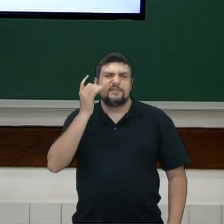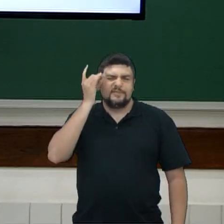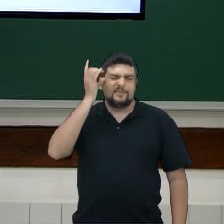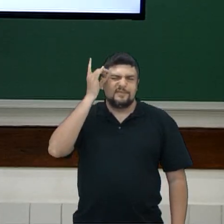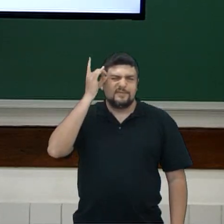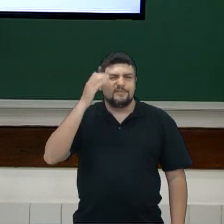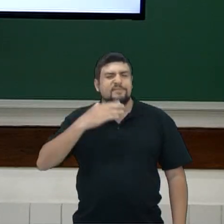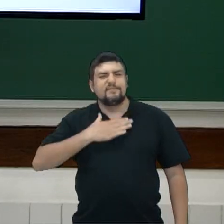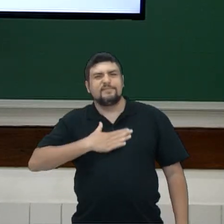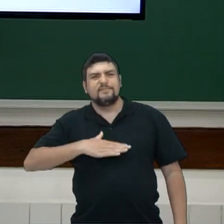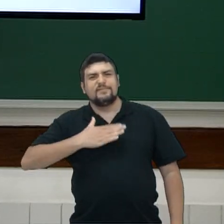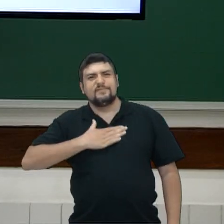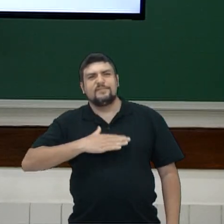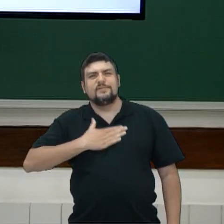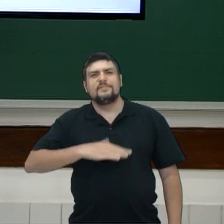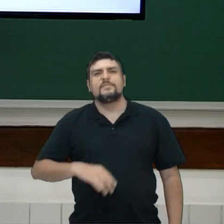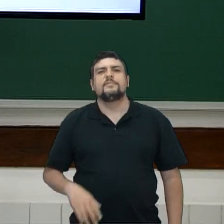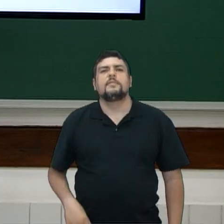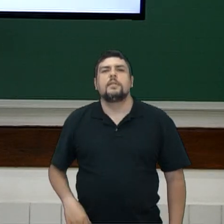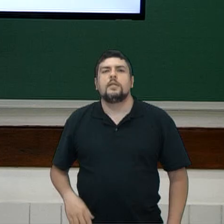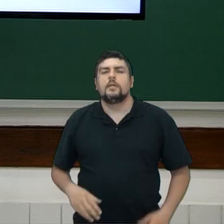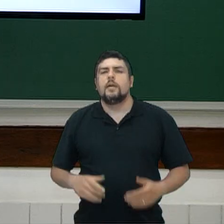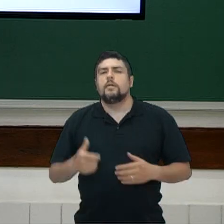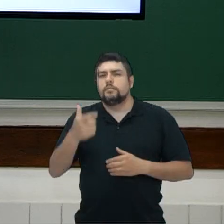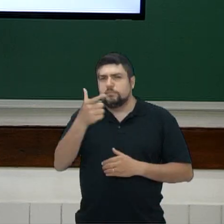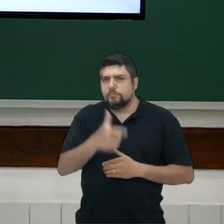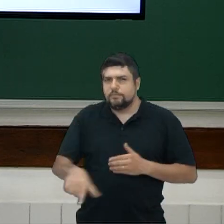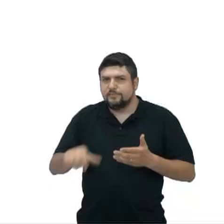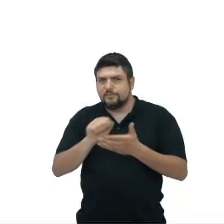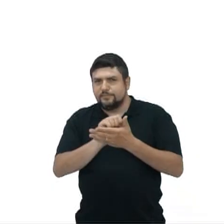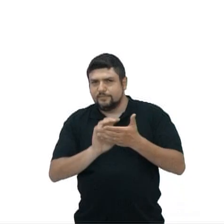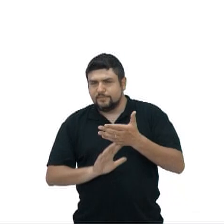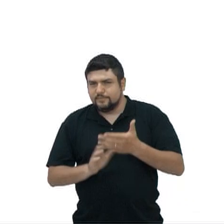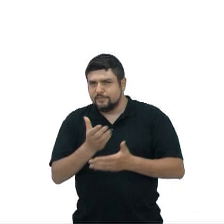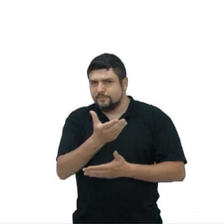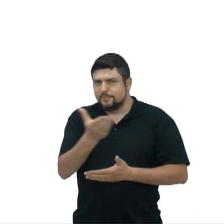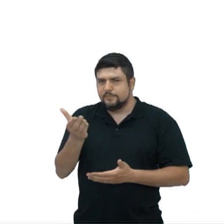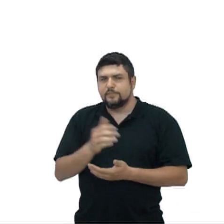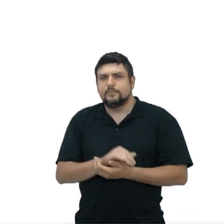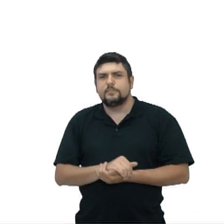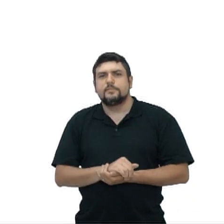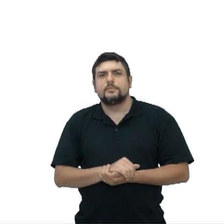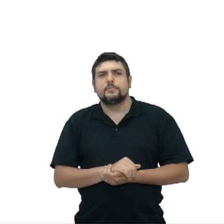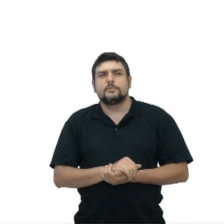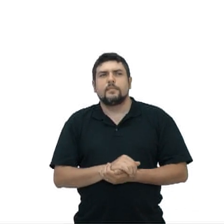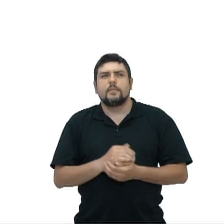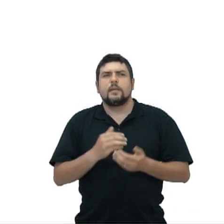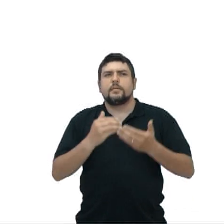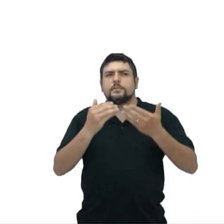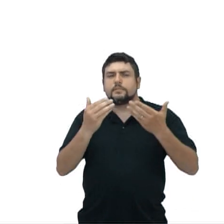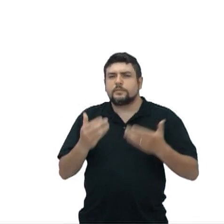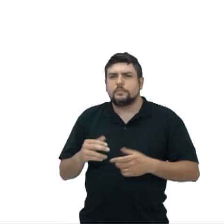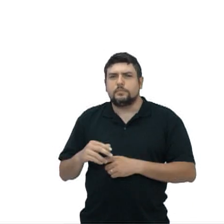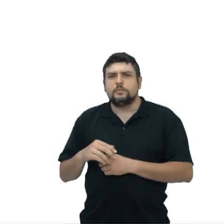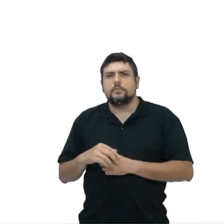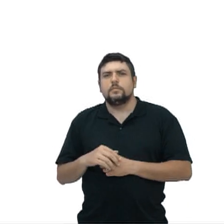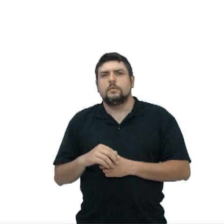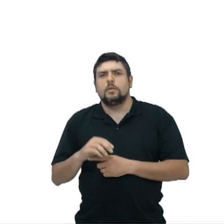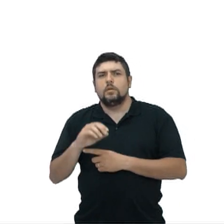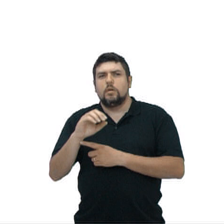tranquila? Maravilha, então. Tô colocando mais uma para vocês. As unidades constituintes dos